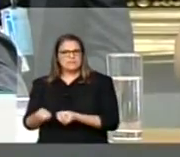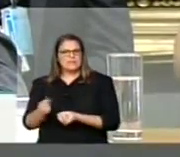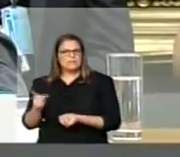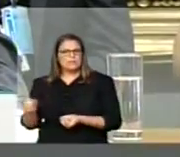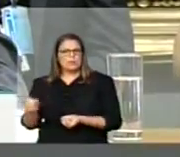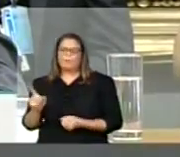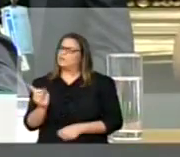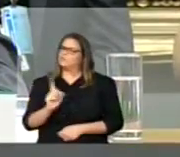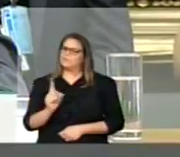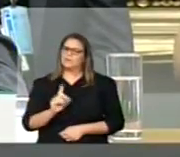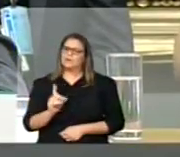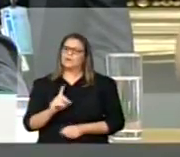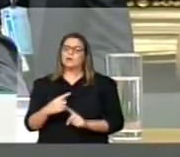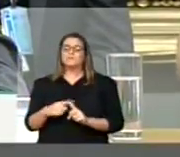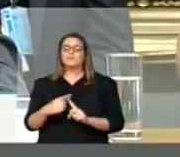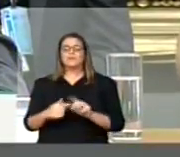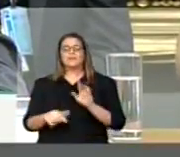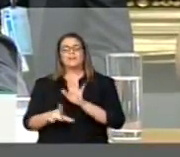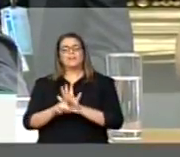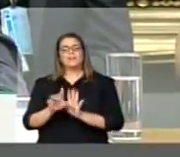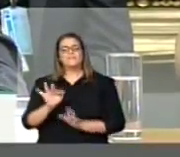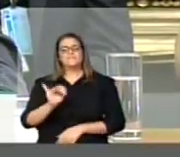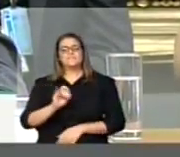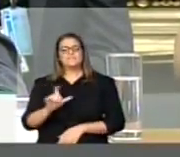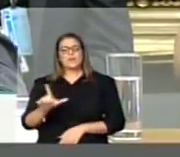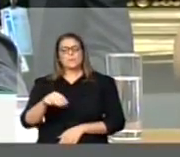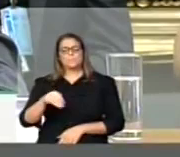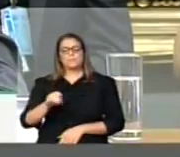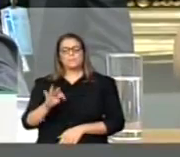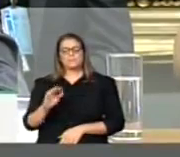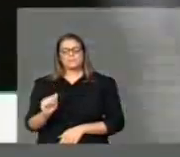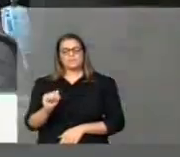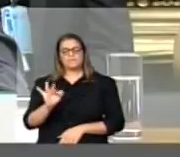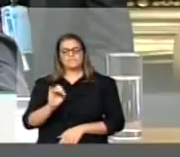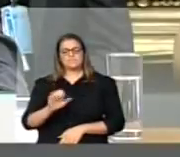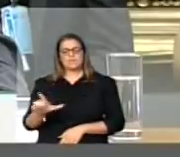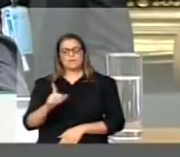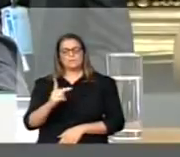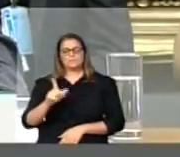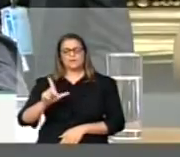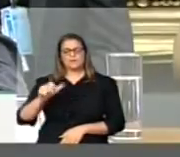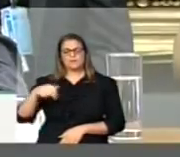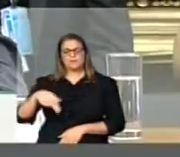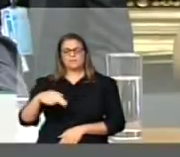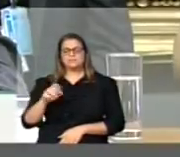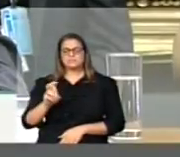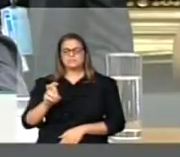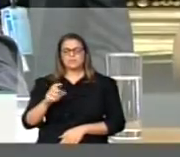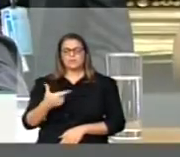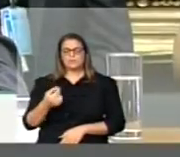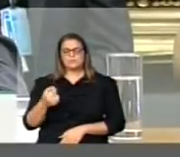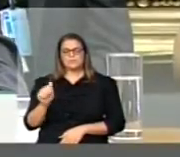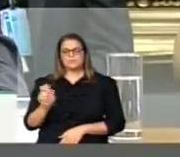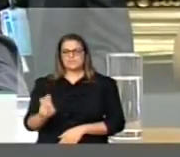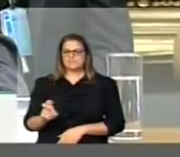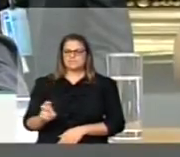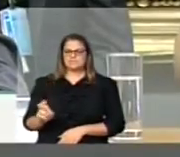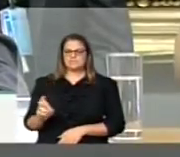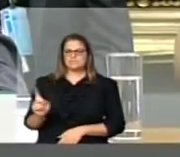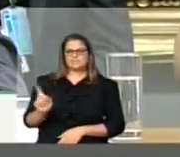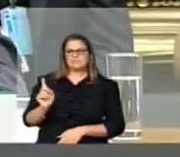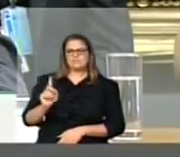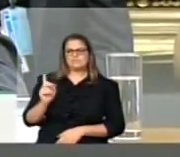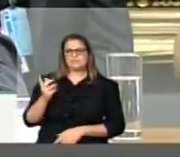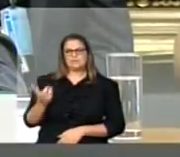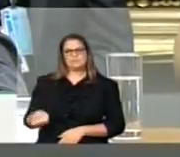ao aprovar a lei fiscal, a meta fiscal contida no PLN 5 de 2015, ao final